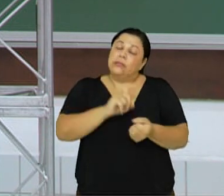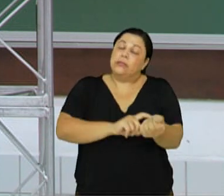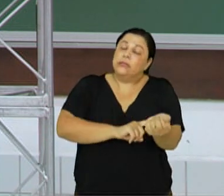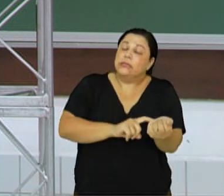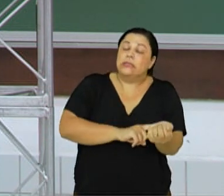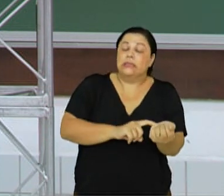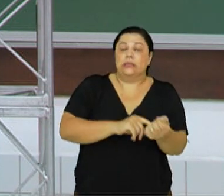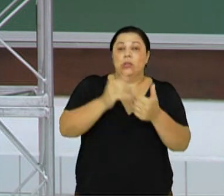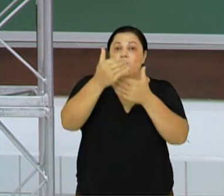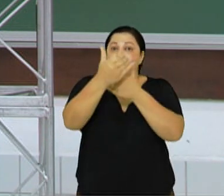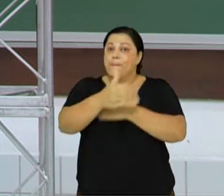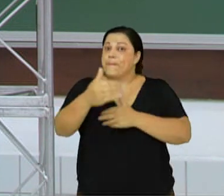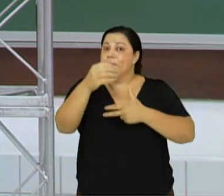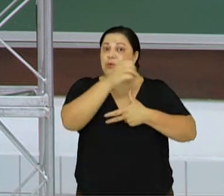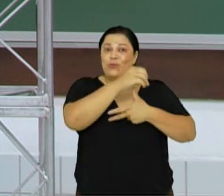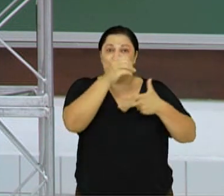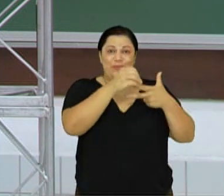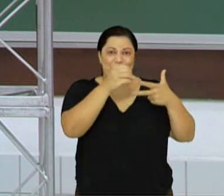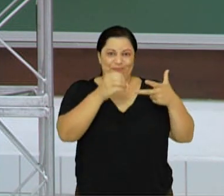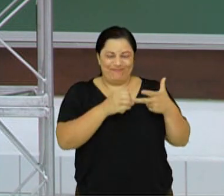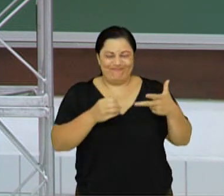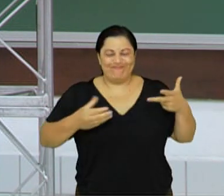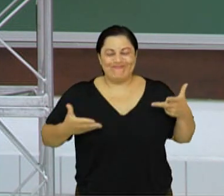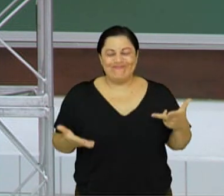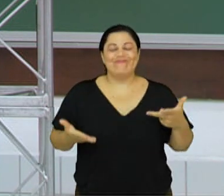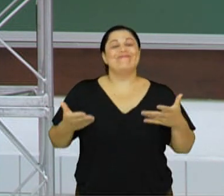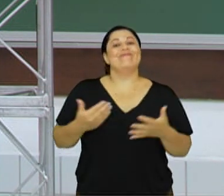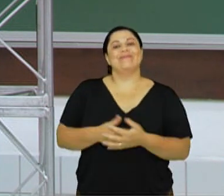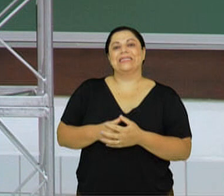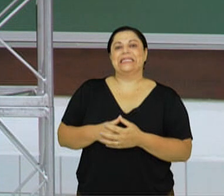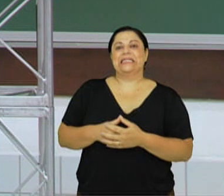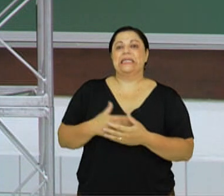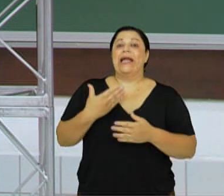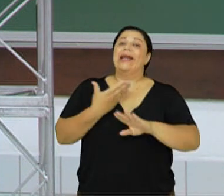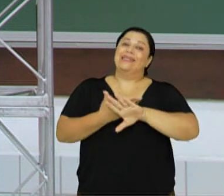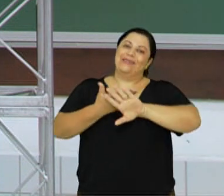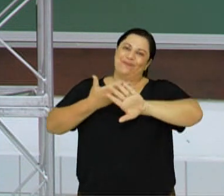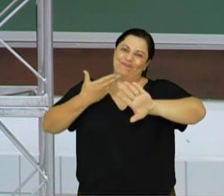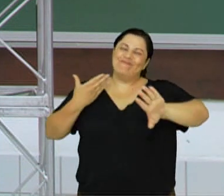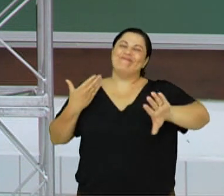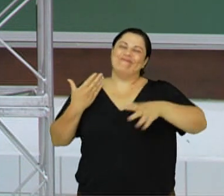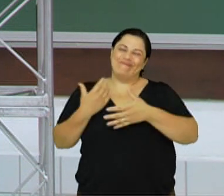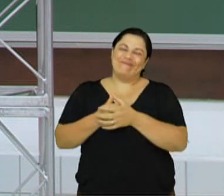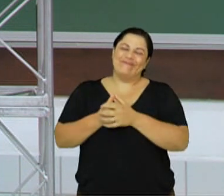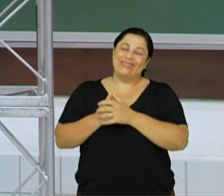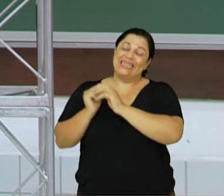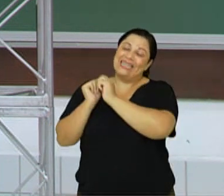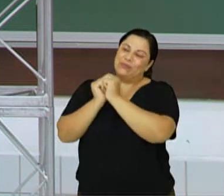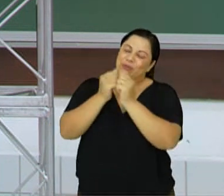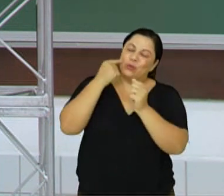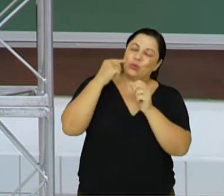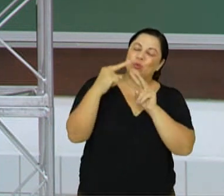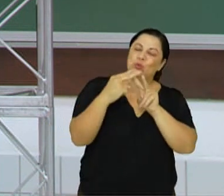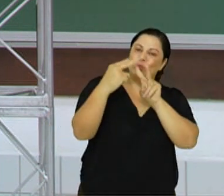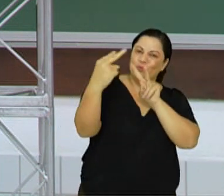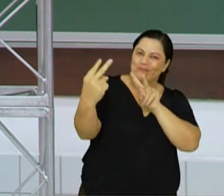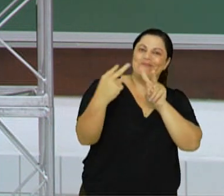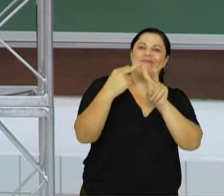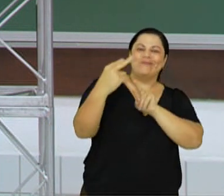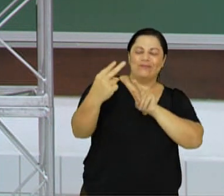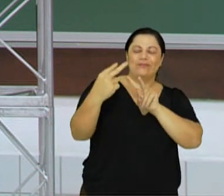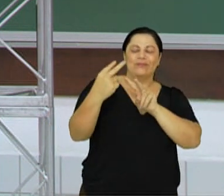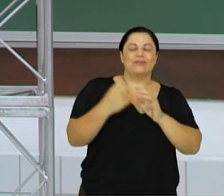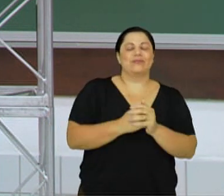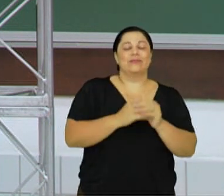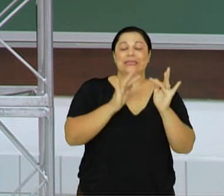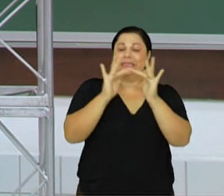prova do Enem, esse ano a gente teve afastado juntos através das imagens, mas não tivemos contato